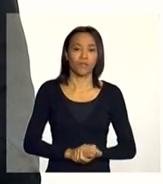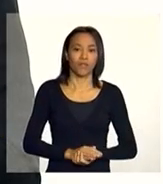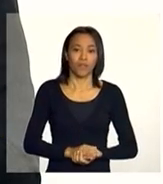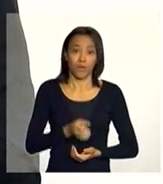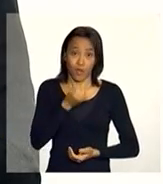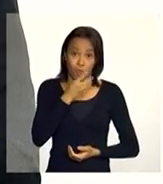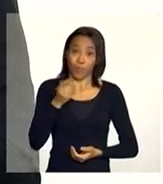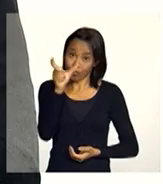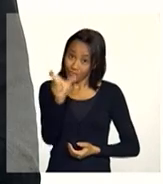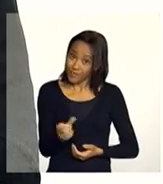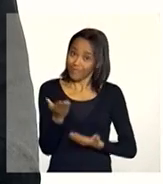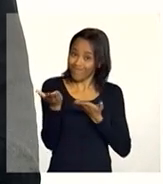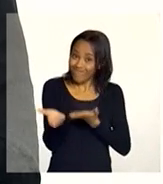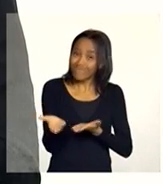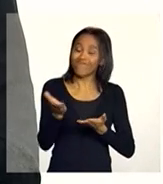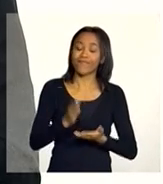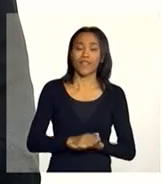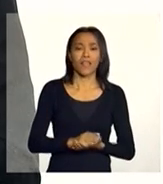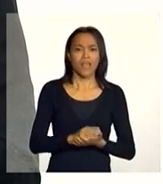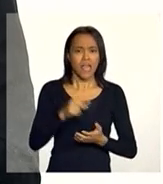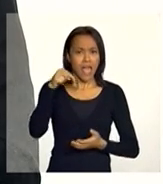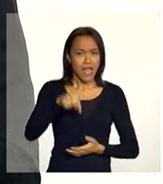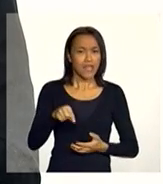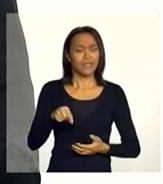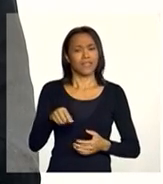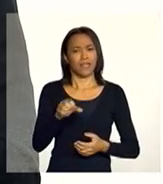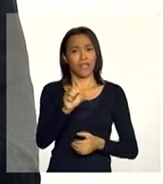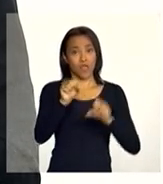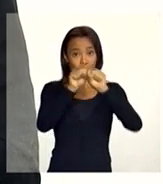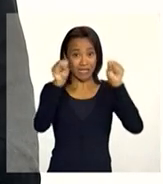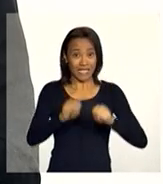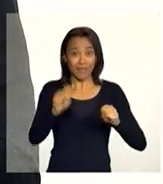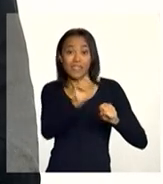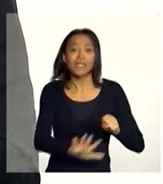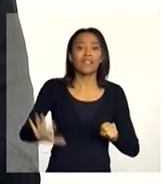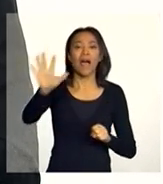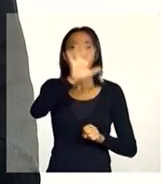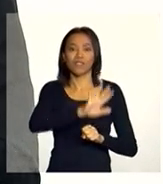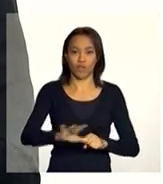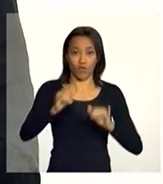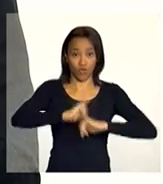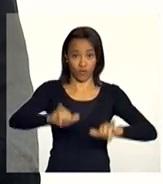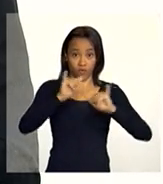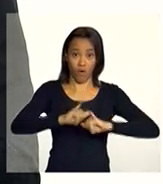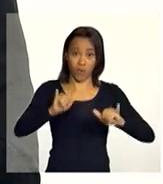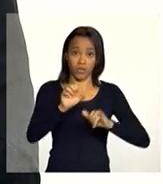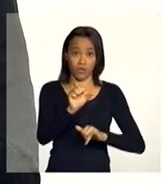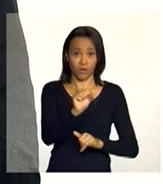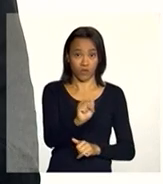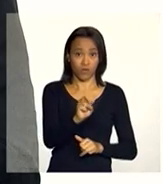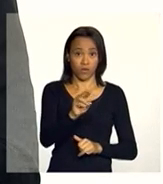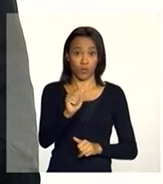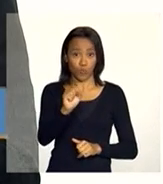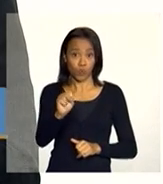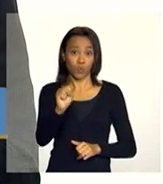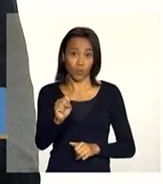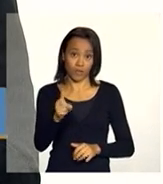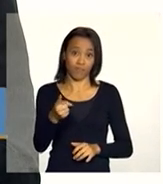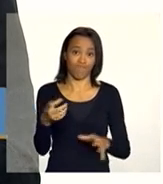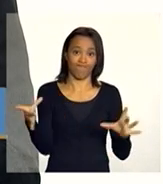Bom dia Adriana rede suas é o Sistema Nacional de informação do suas do sistema único de assistência social